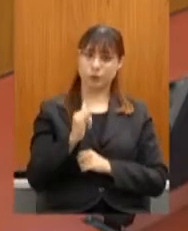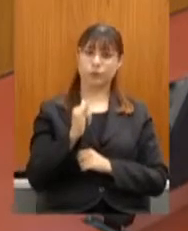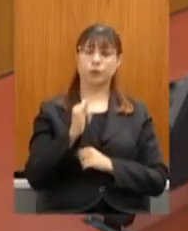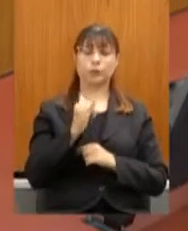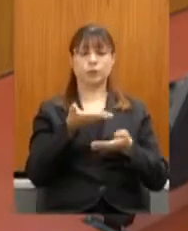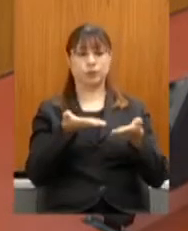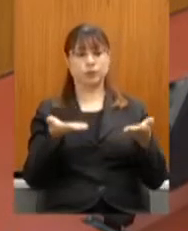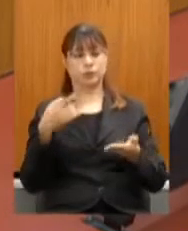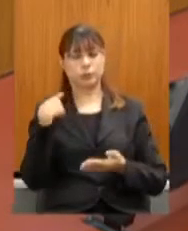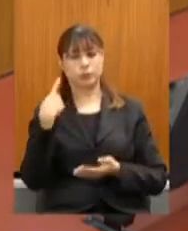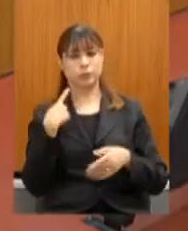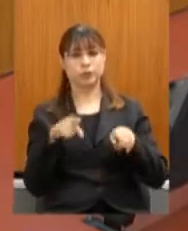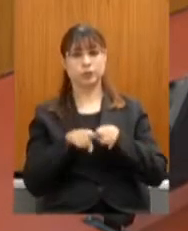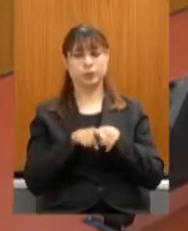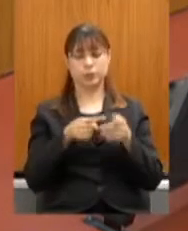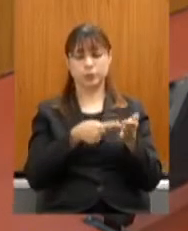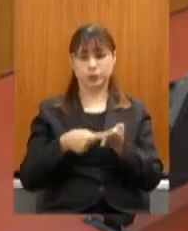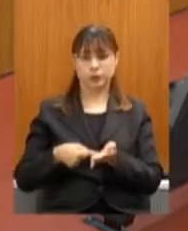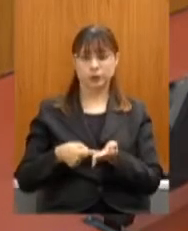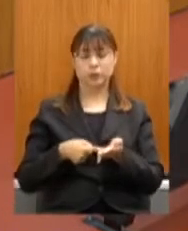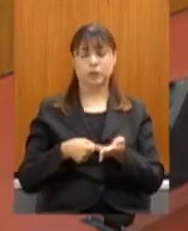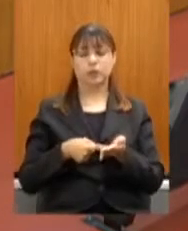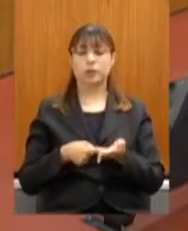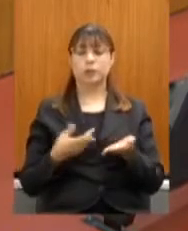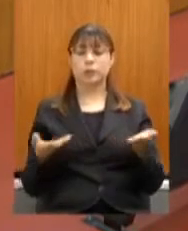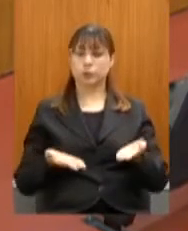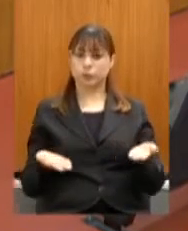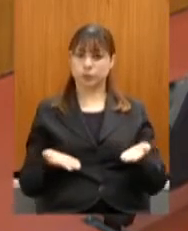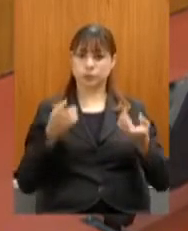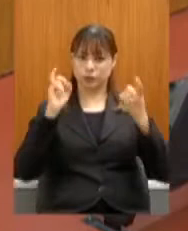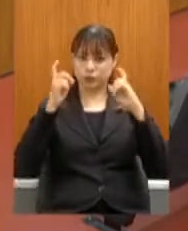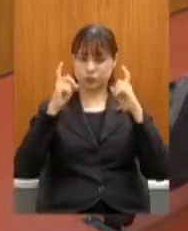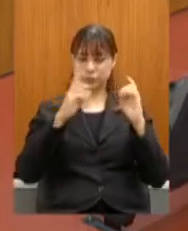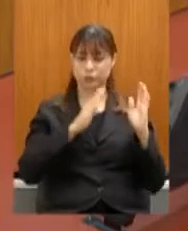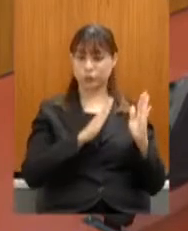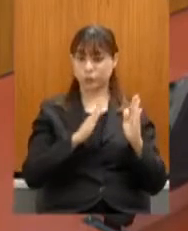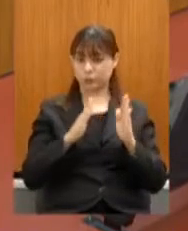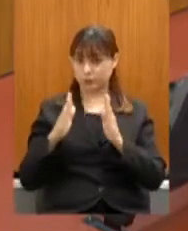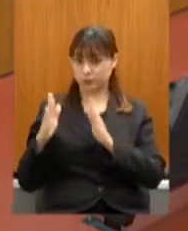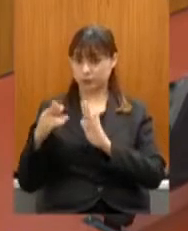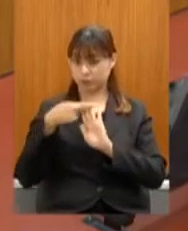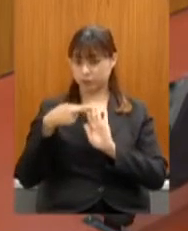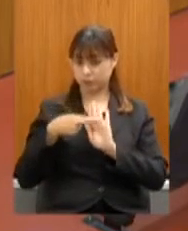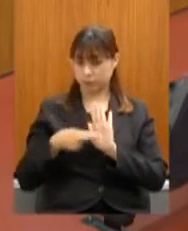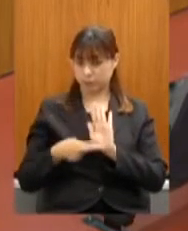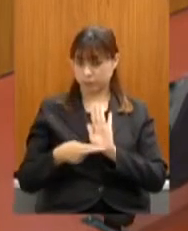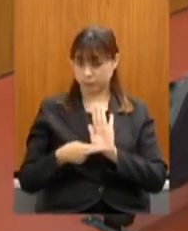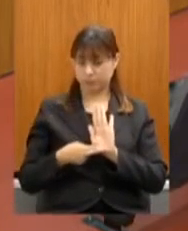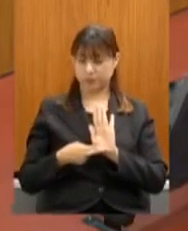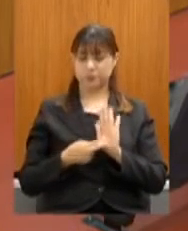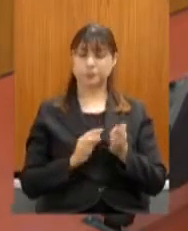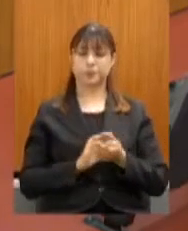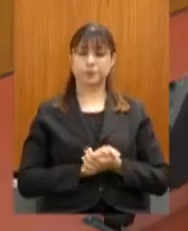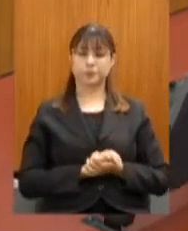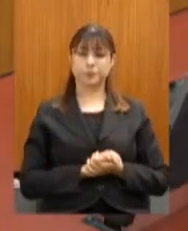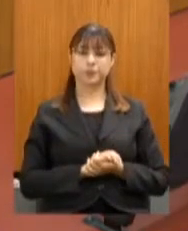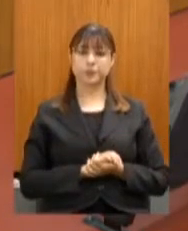convidados que os atos desta reunião obedecerão as seguintes normas e procedimentos.